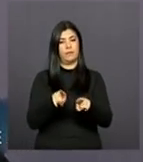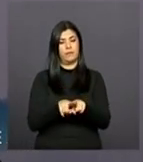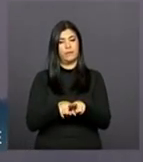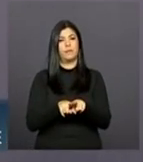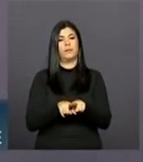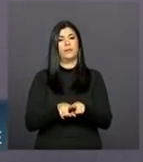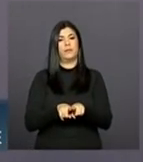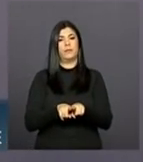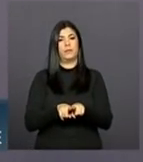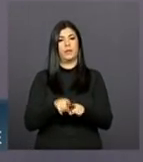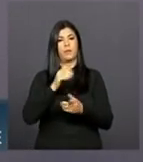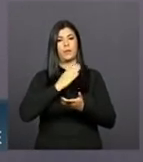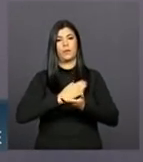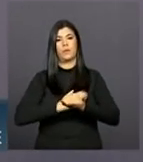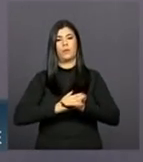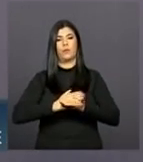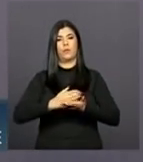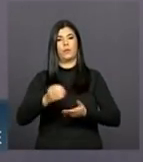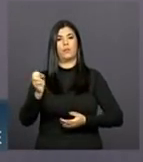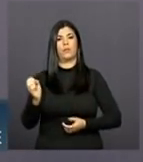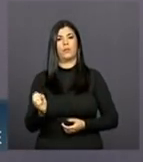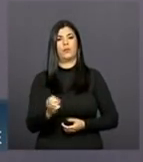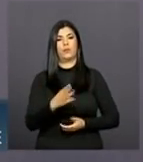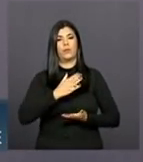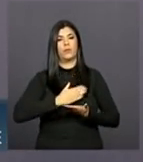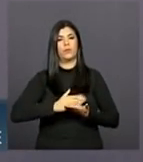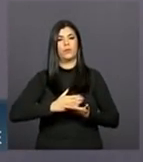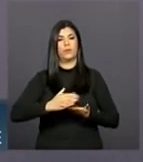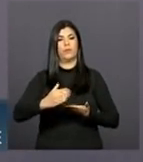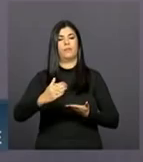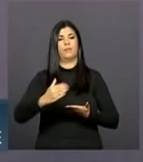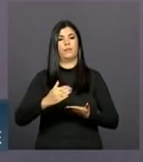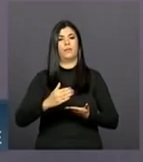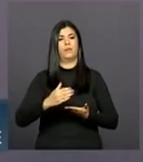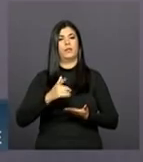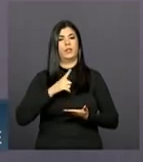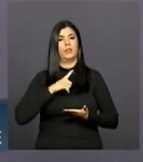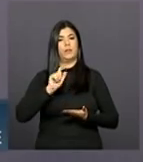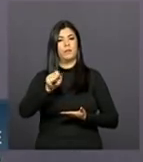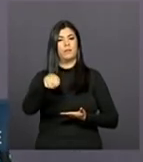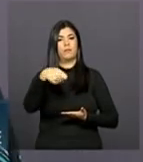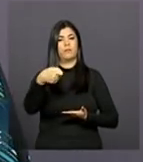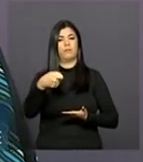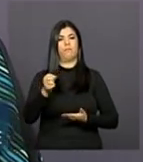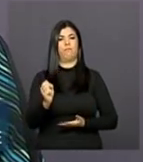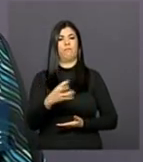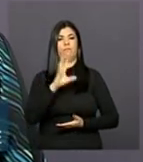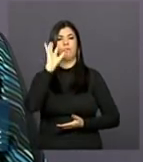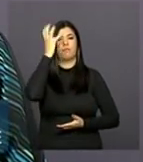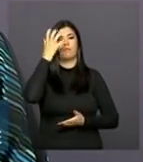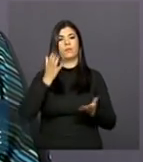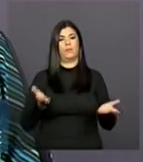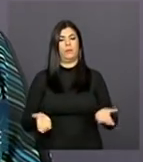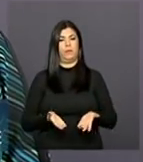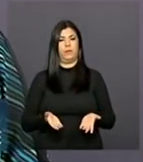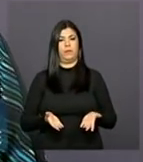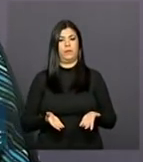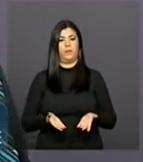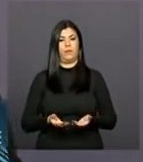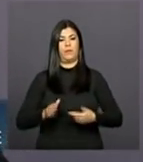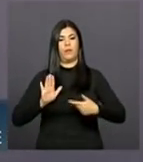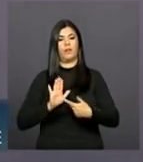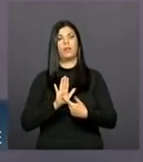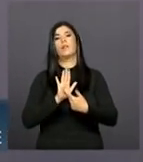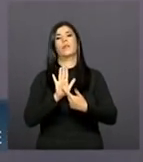tempo começa uma nova etapa e demarca um novo tempo sua